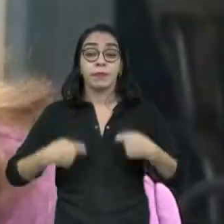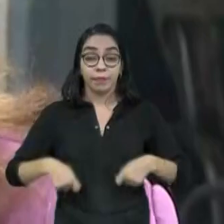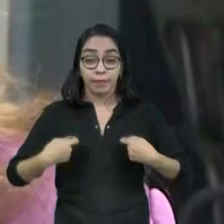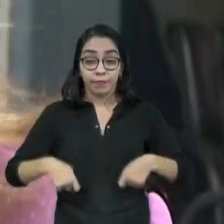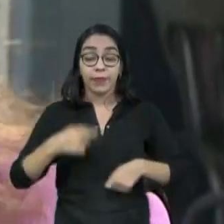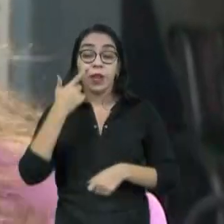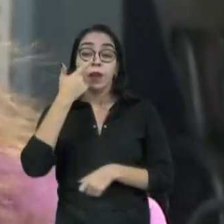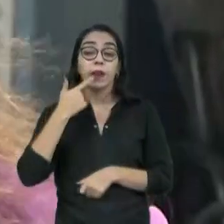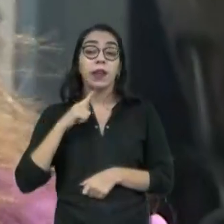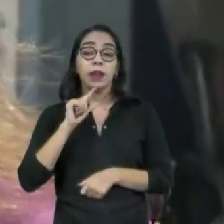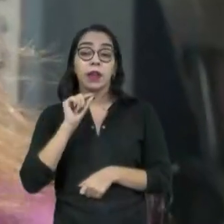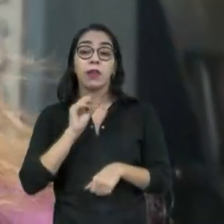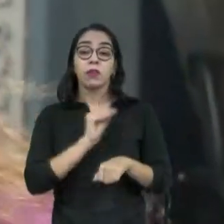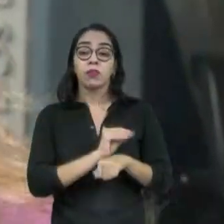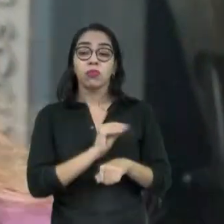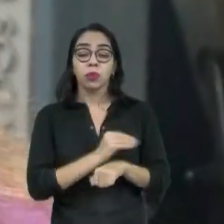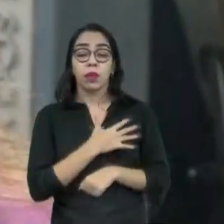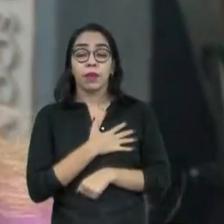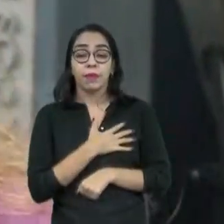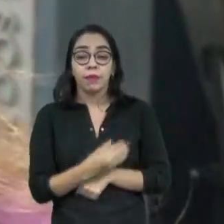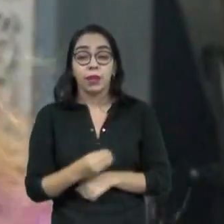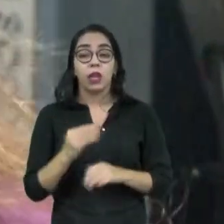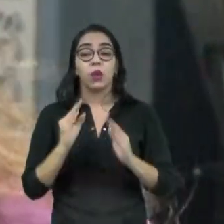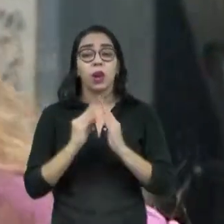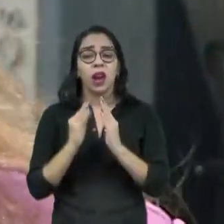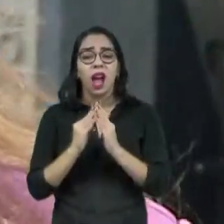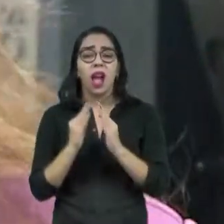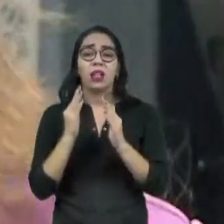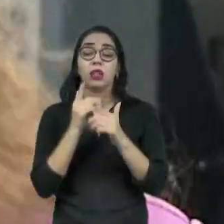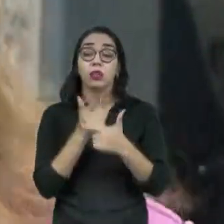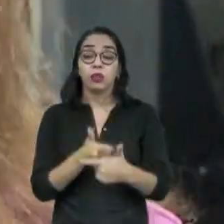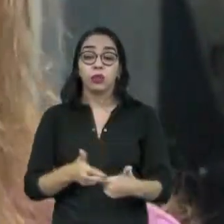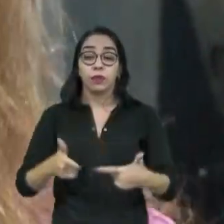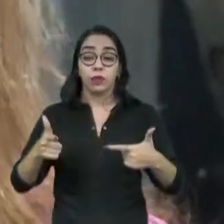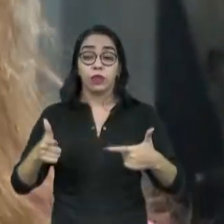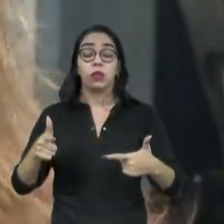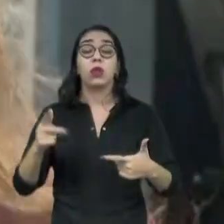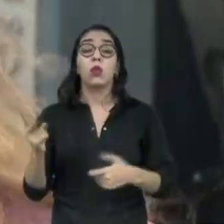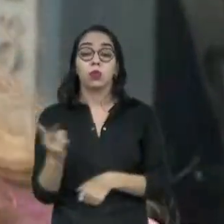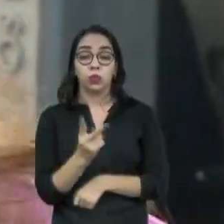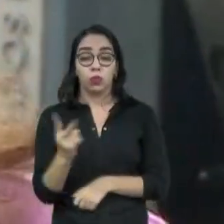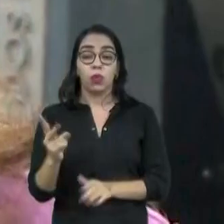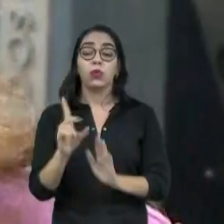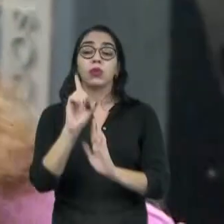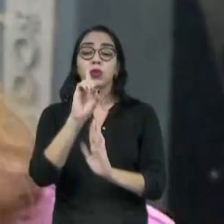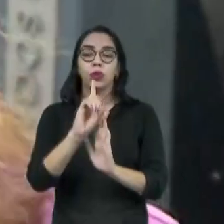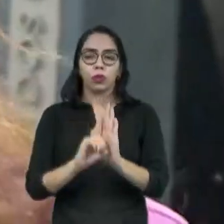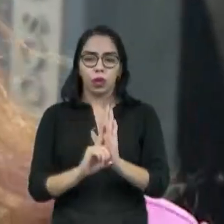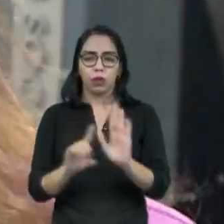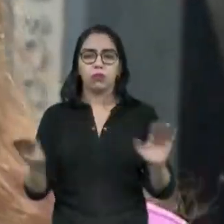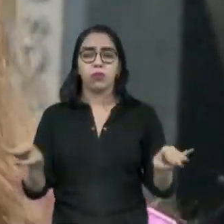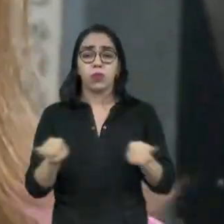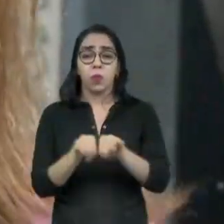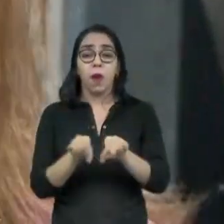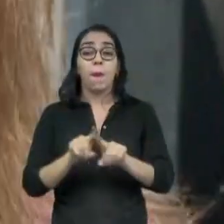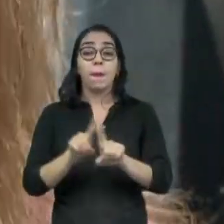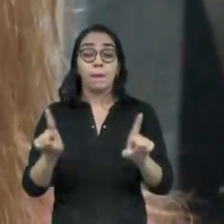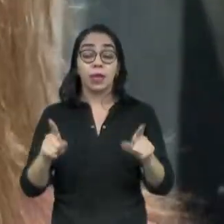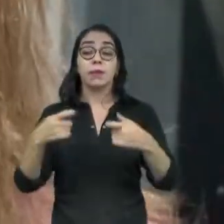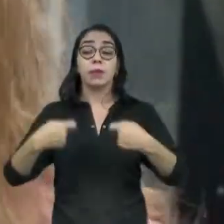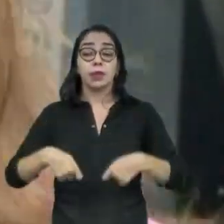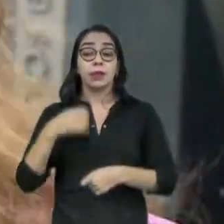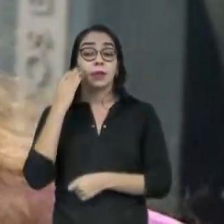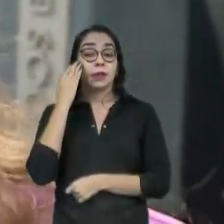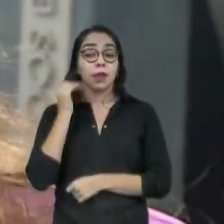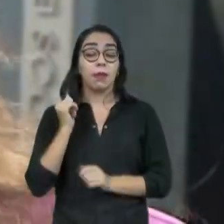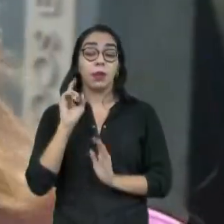com a guarda dos filhos e a divisão de patrimônio apesar dos dois terem os mesmos direitos é preciso estar atento ao procedimento